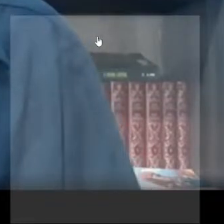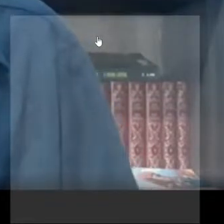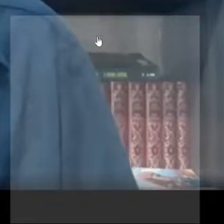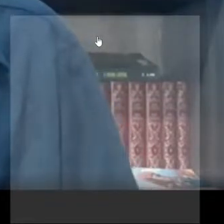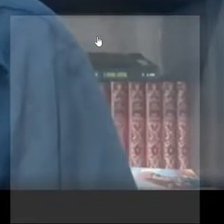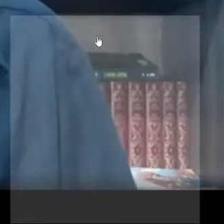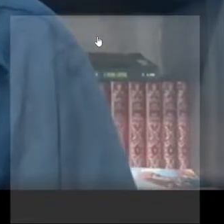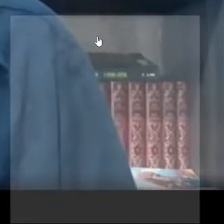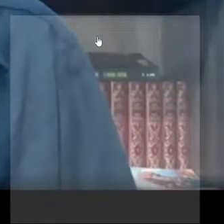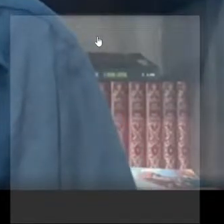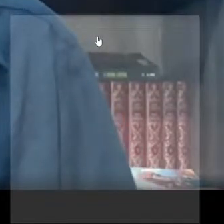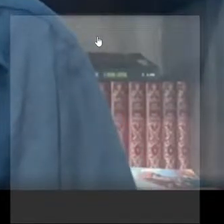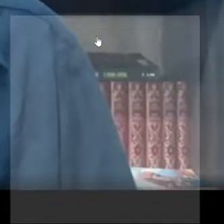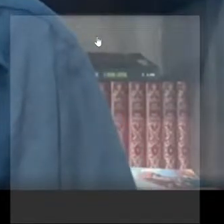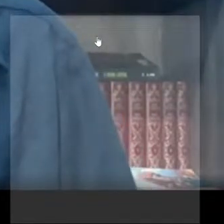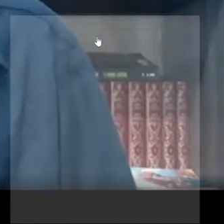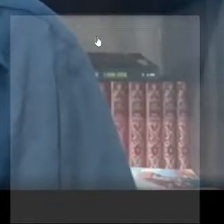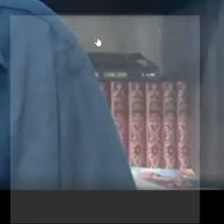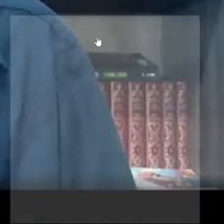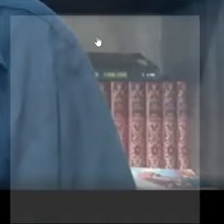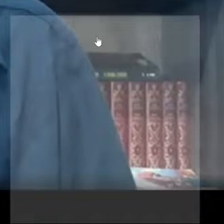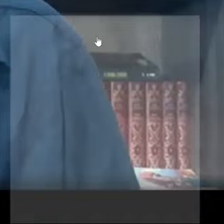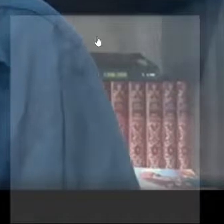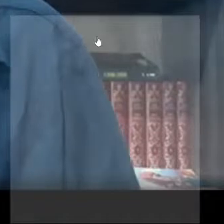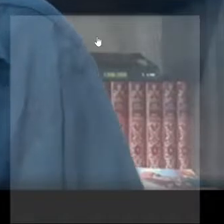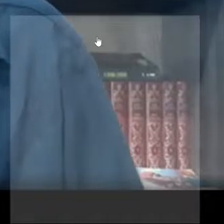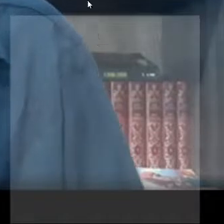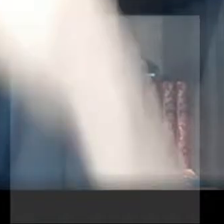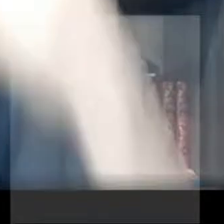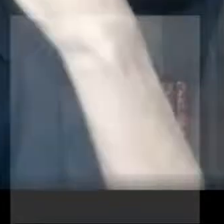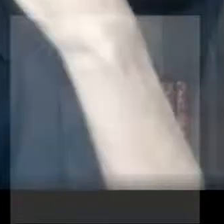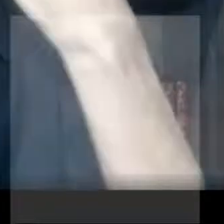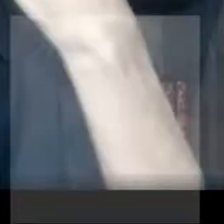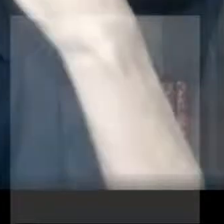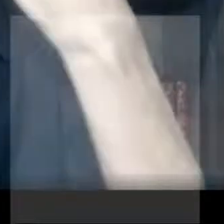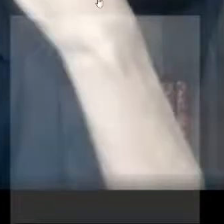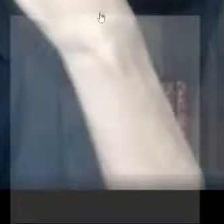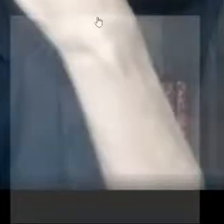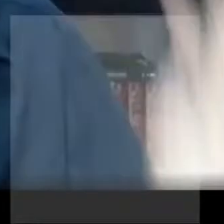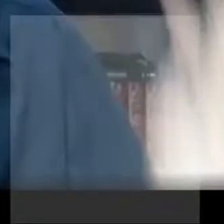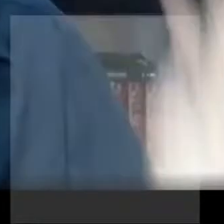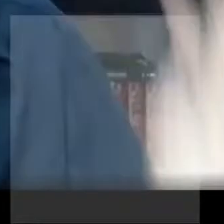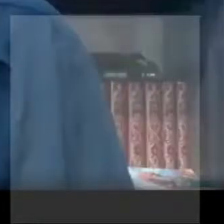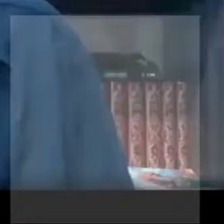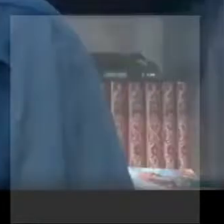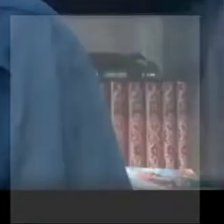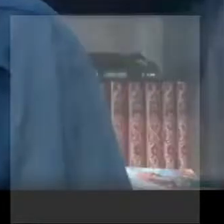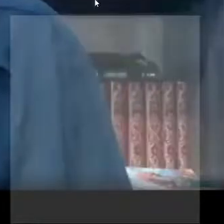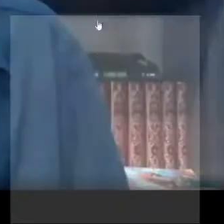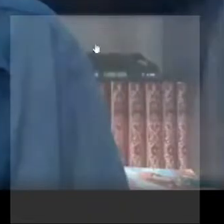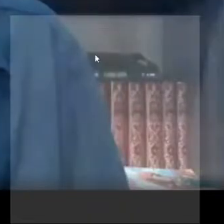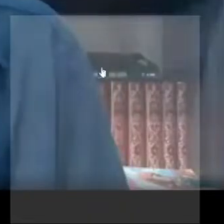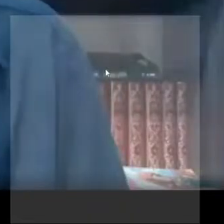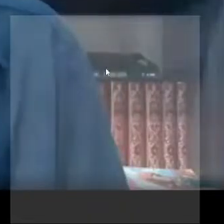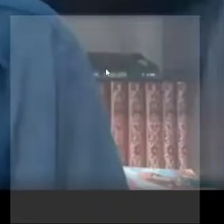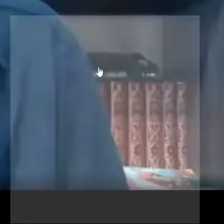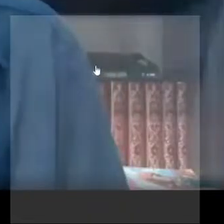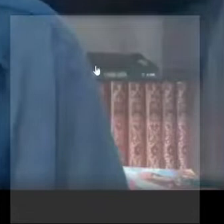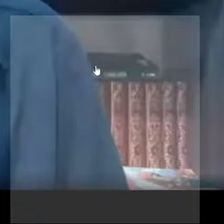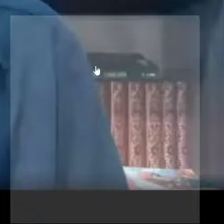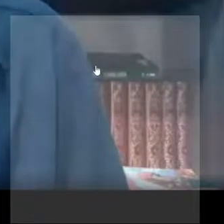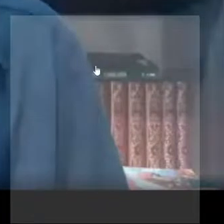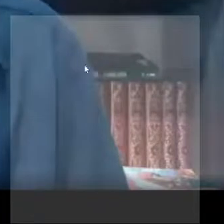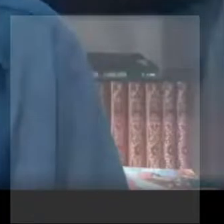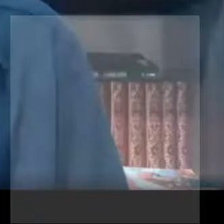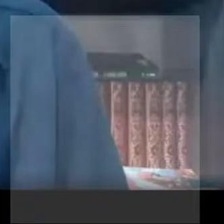século 20 aí, no século 21 não existia a internet como hoje, né? Então era mais difícil saber quem era Aristóteles se a gente não